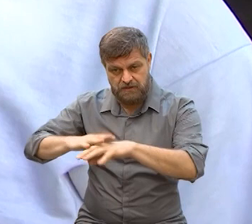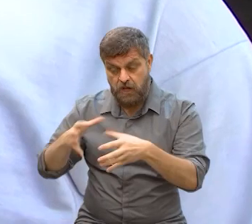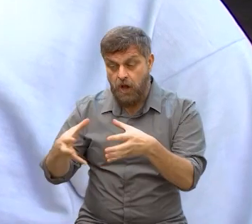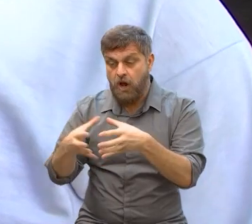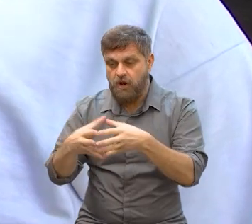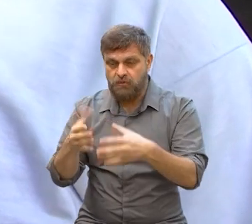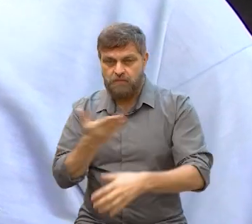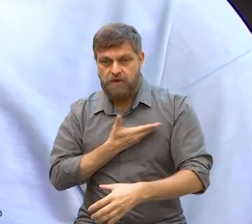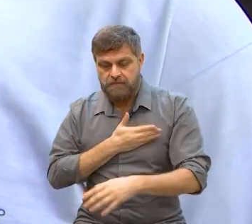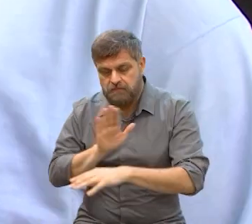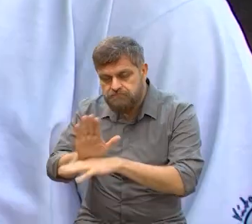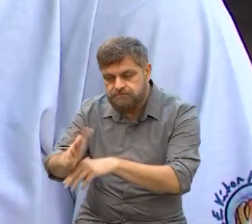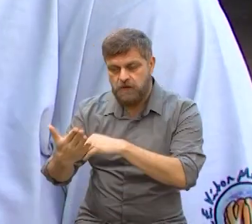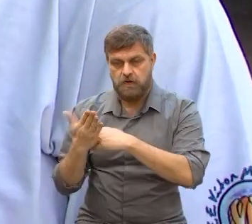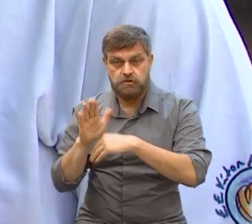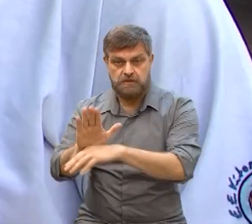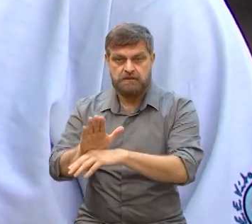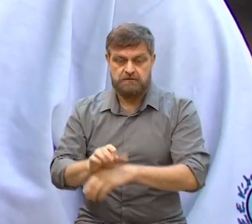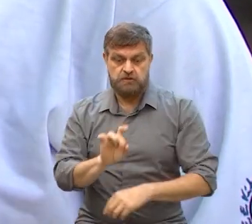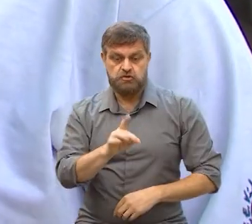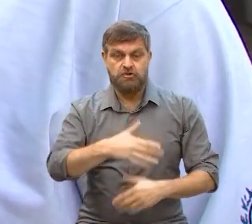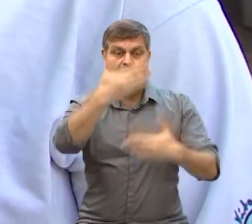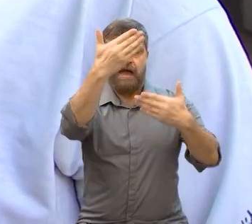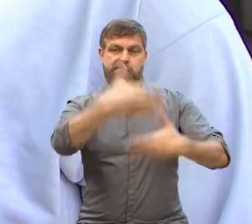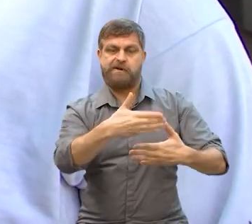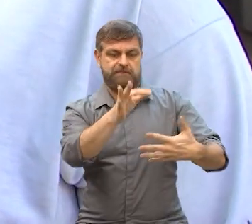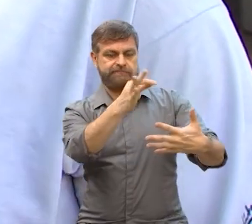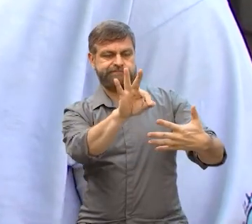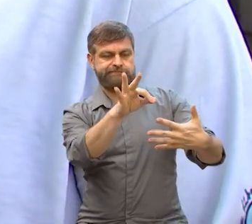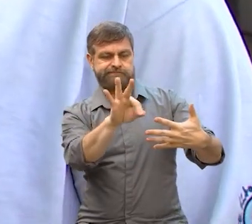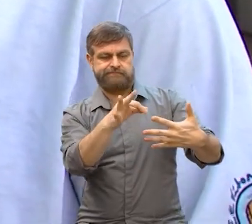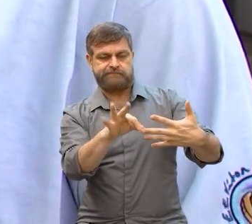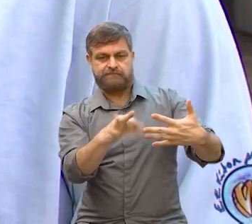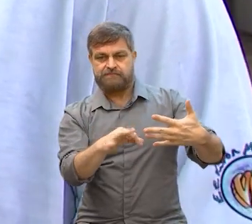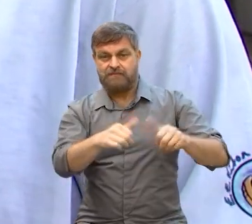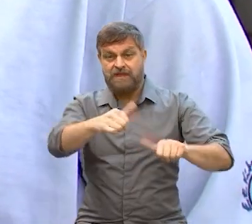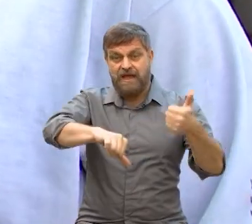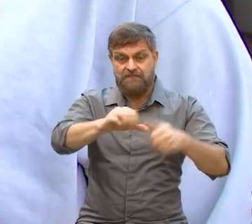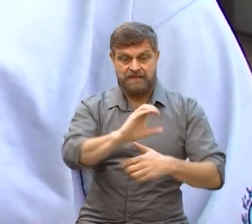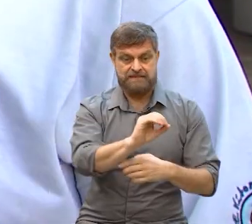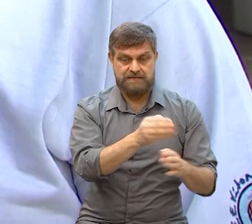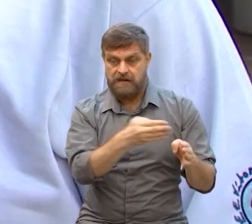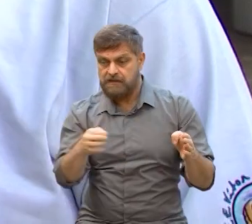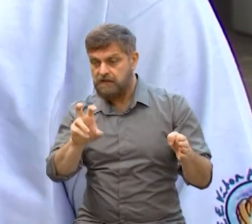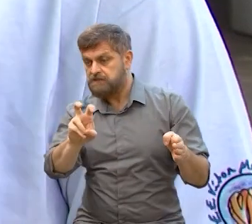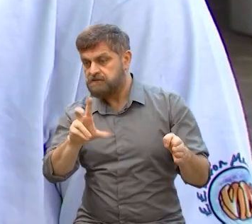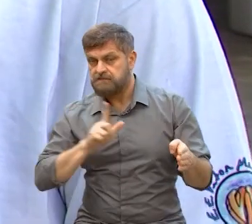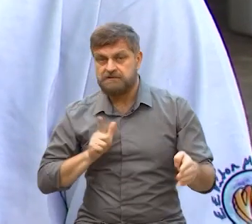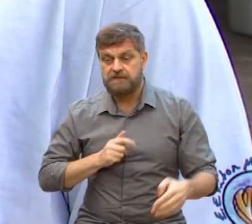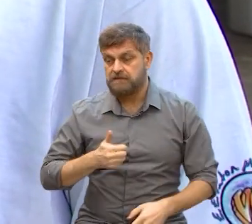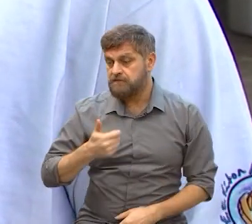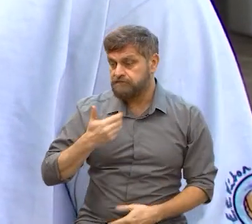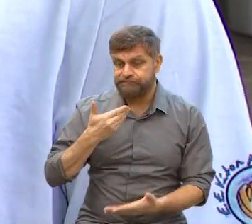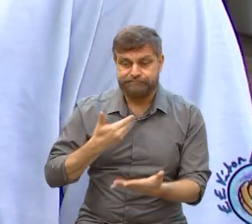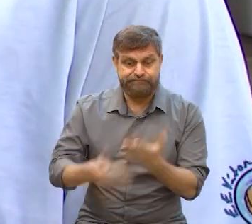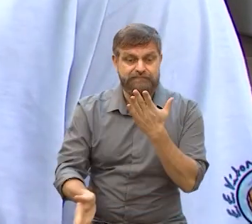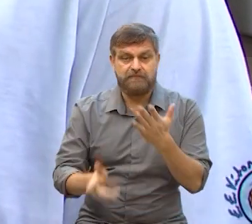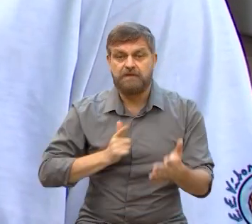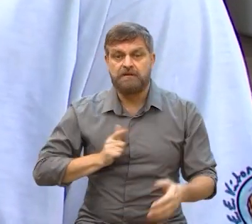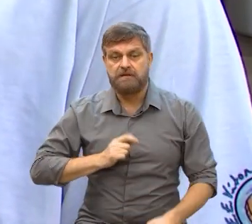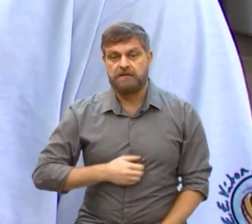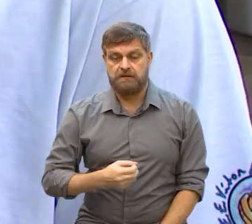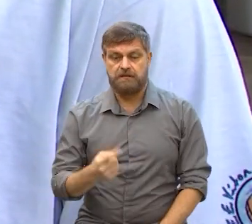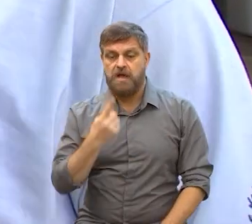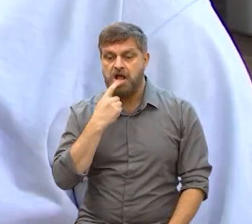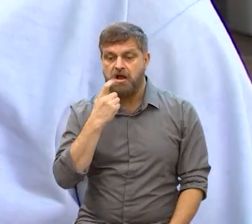amigo ajudando ele, do que simplesmente numa prova. E essa prova é simplesmente para avaliar de 0 a 5, então se ele não conseguir essa nota, ele fica com